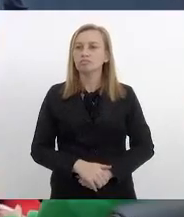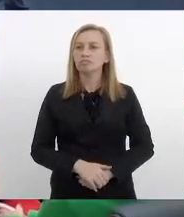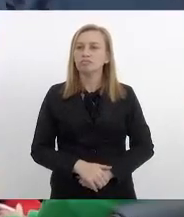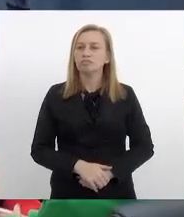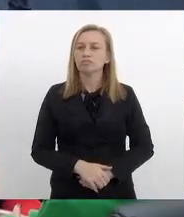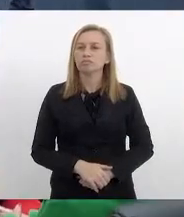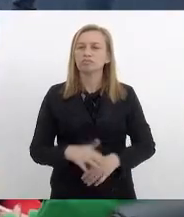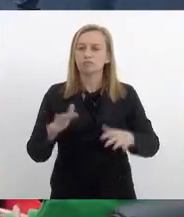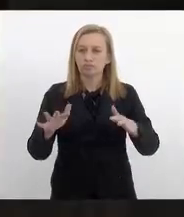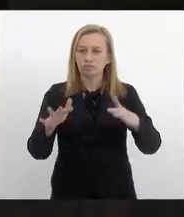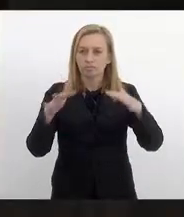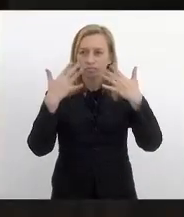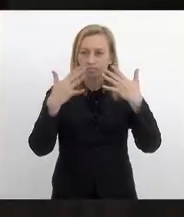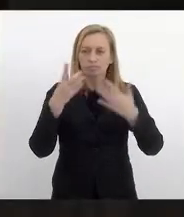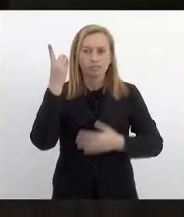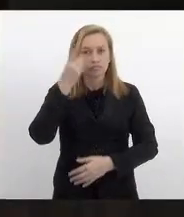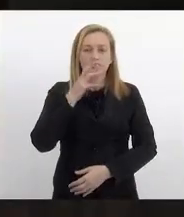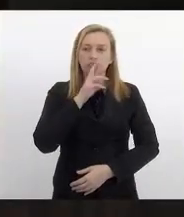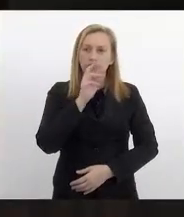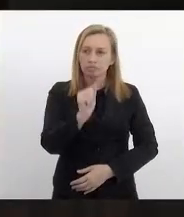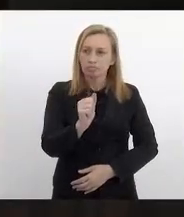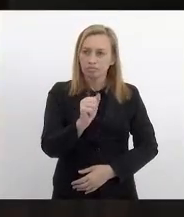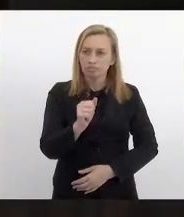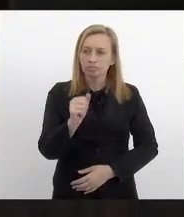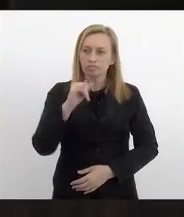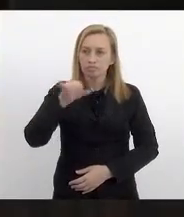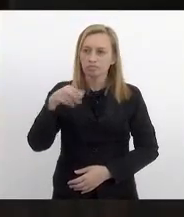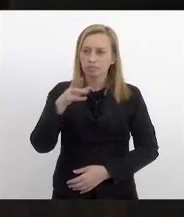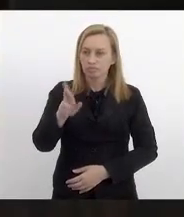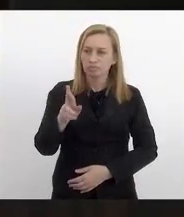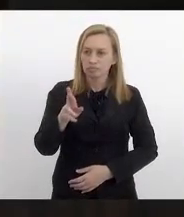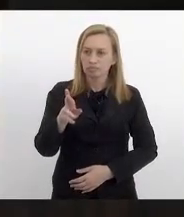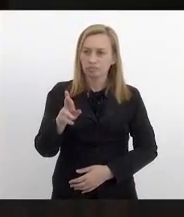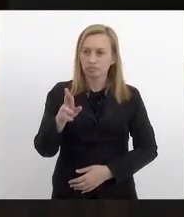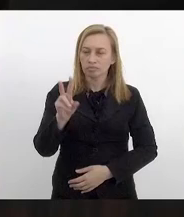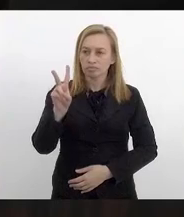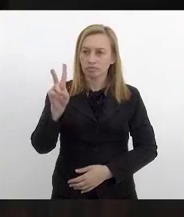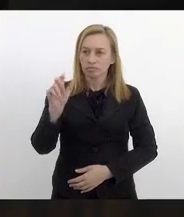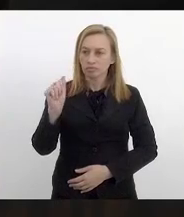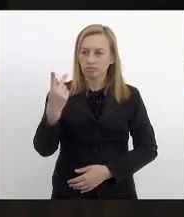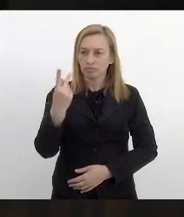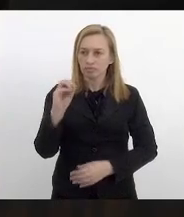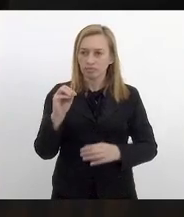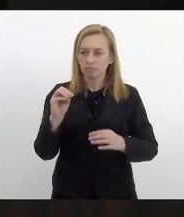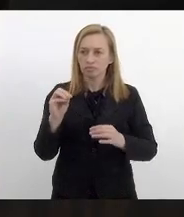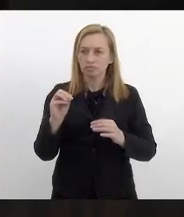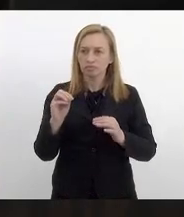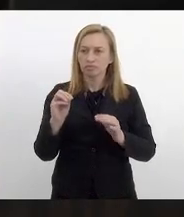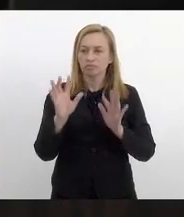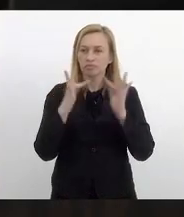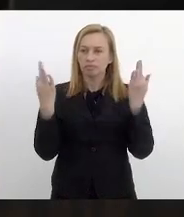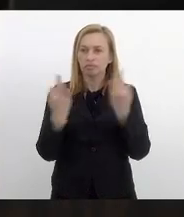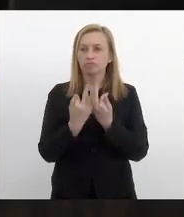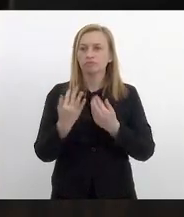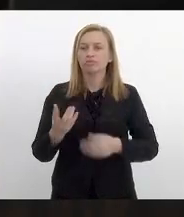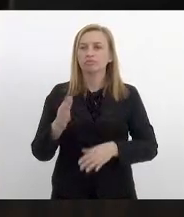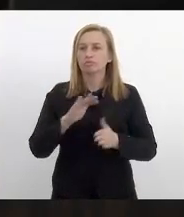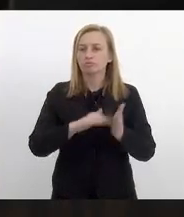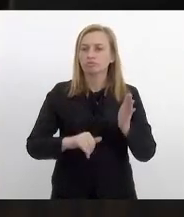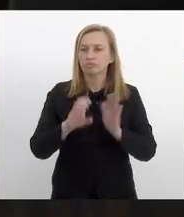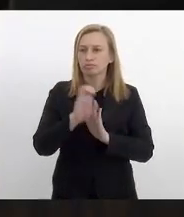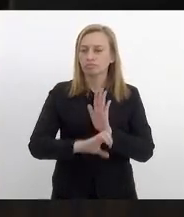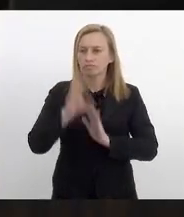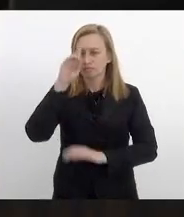Quero chamar a atenção, deputado Rodrigo Amorim, Jair Bittencourt e Wando Flamília. Se retiram as emendas. Retiro as emendas, senhor